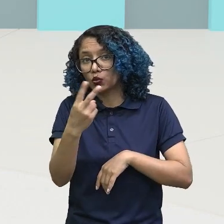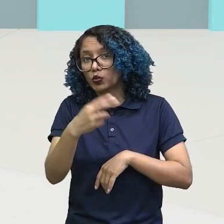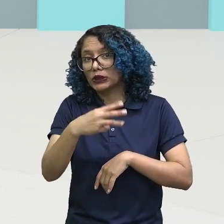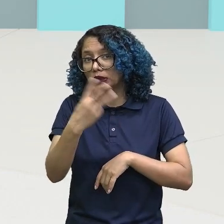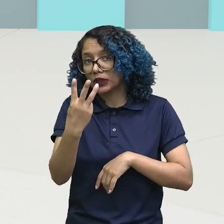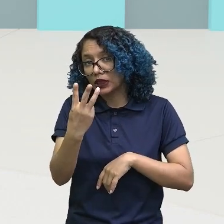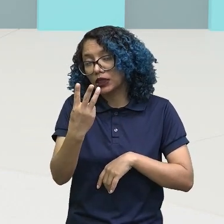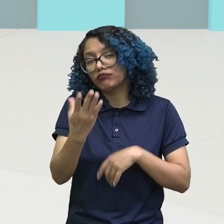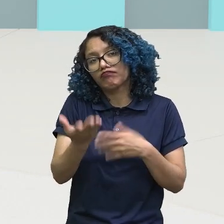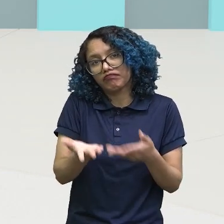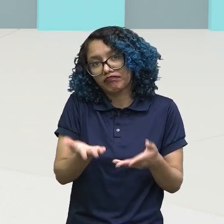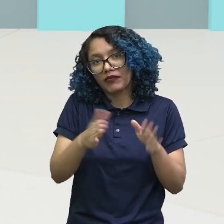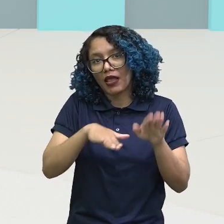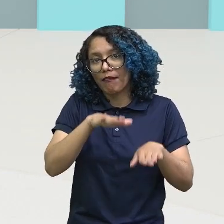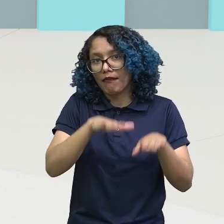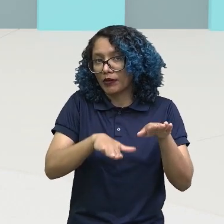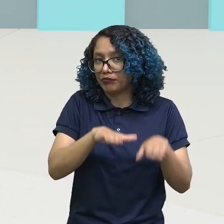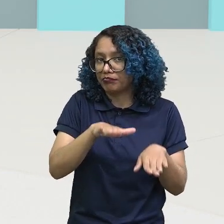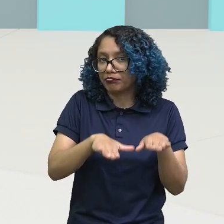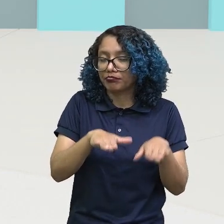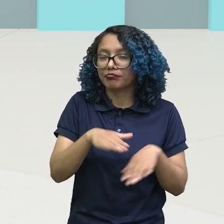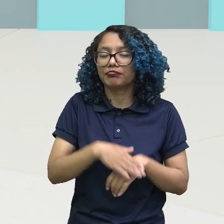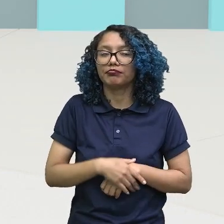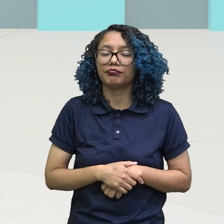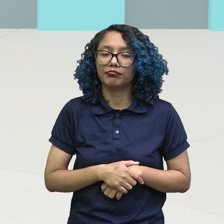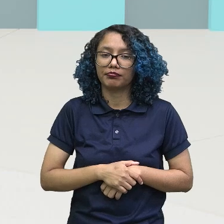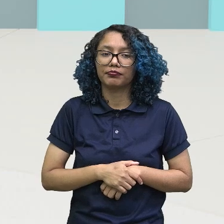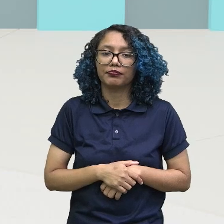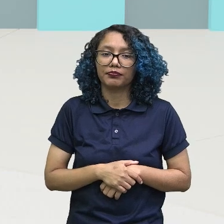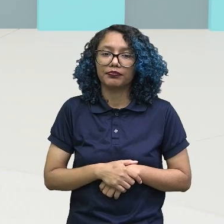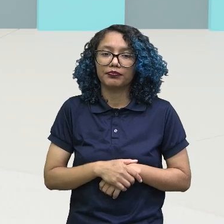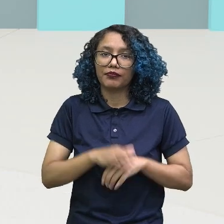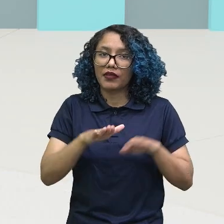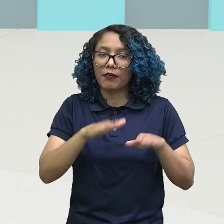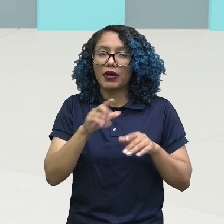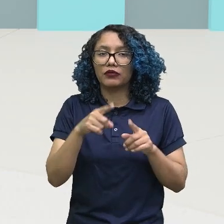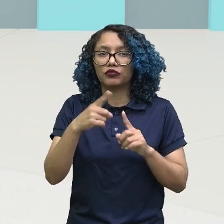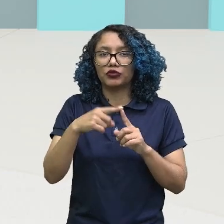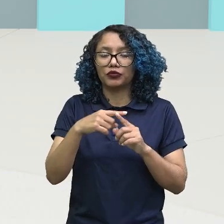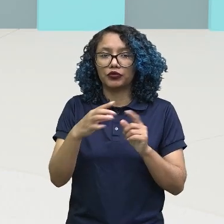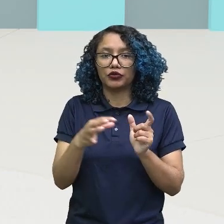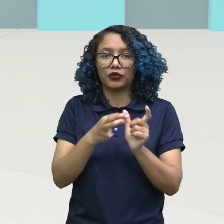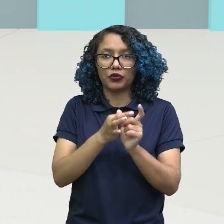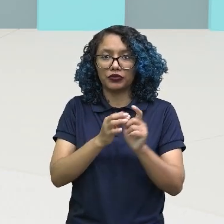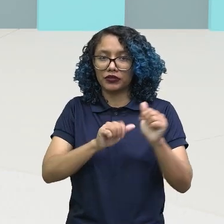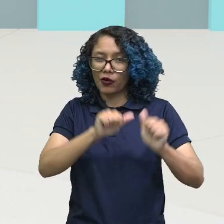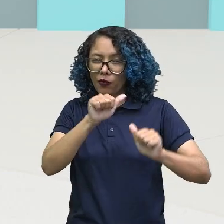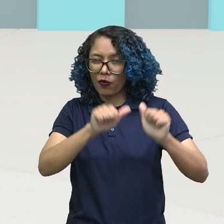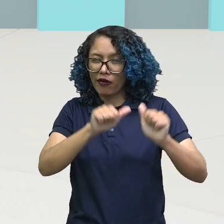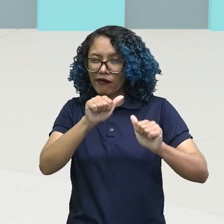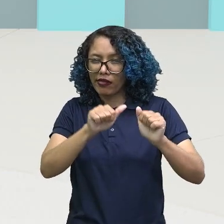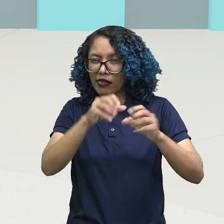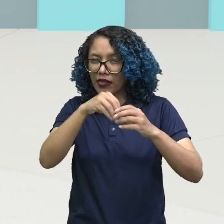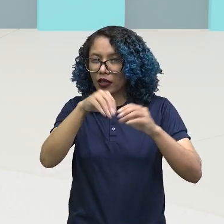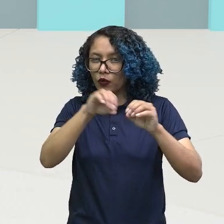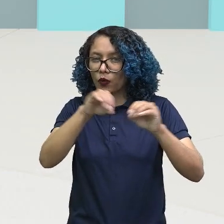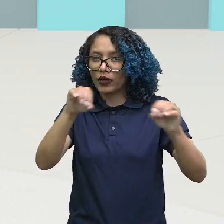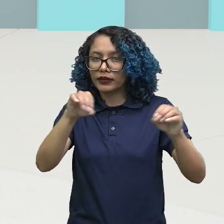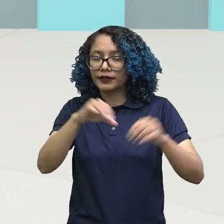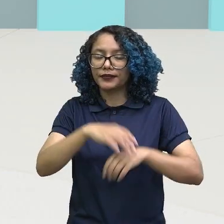três. Então, depende, né, da conjunção que nós estamos avaliando na